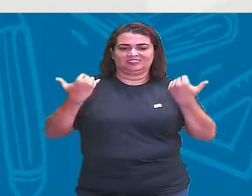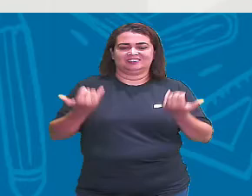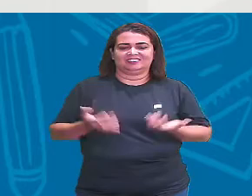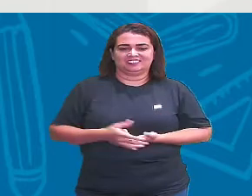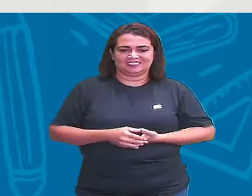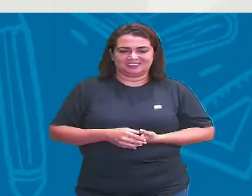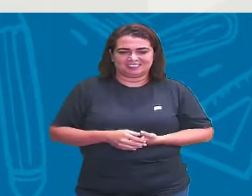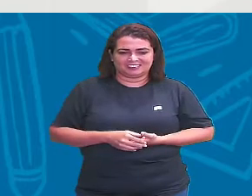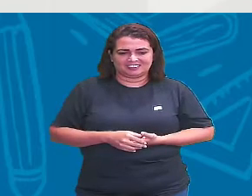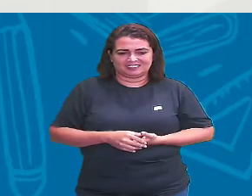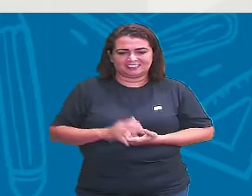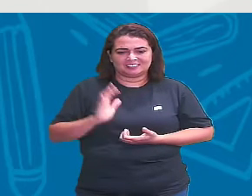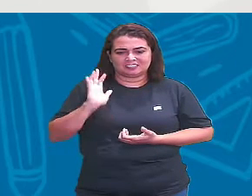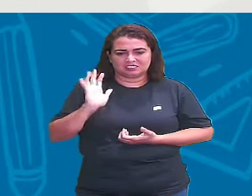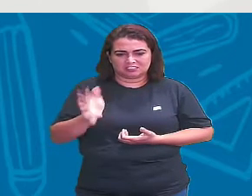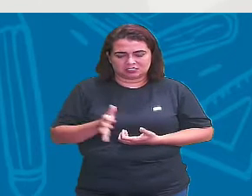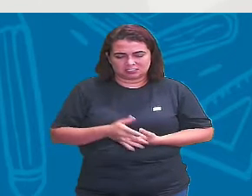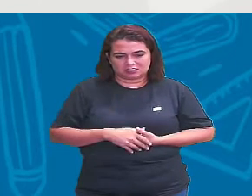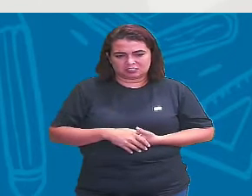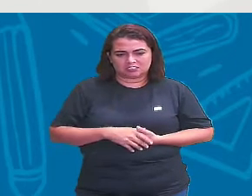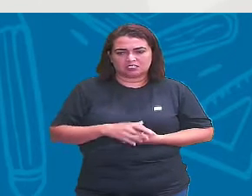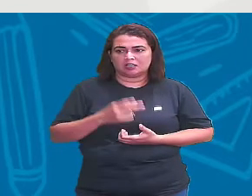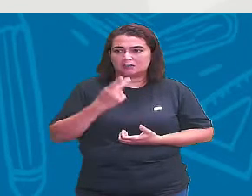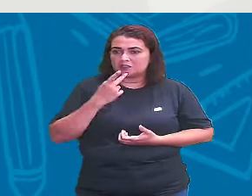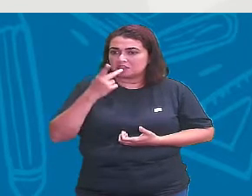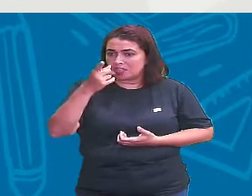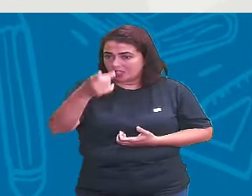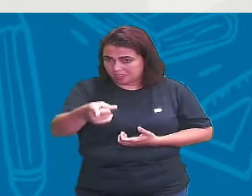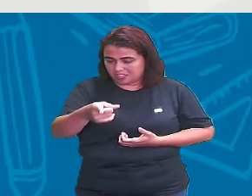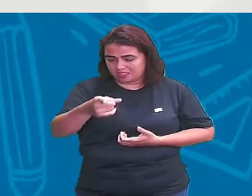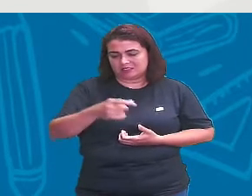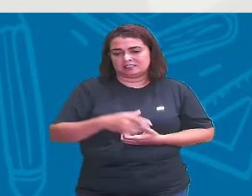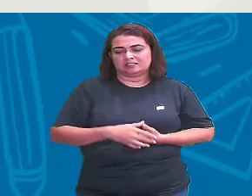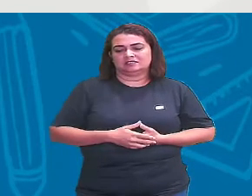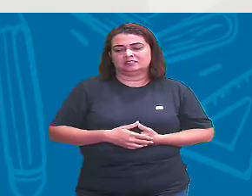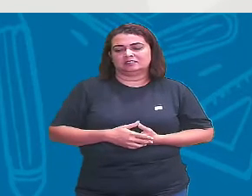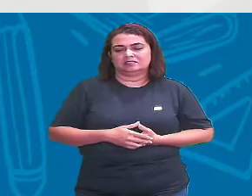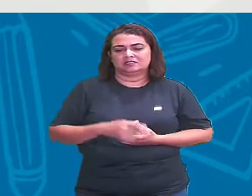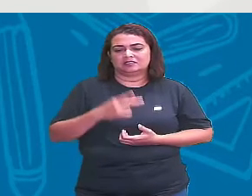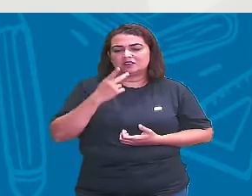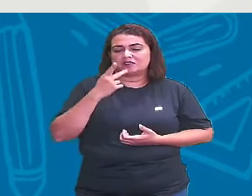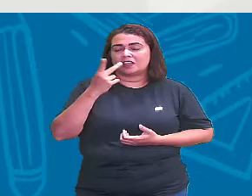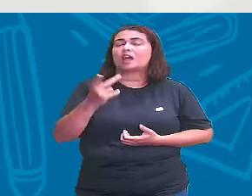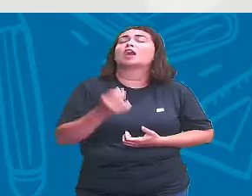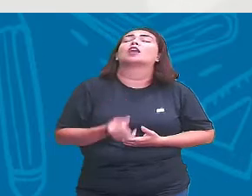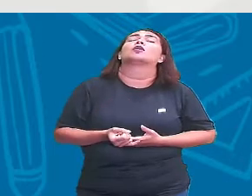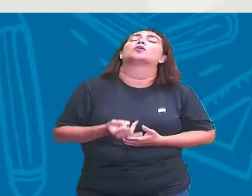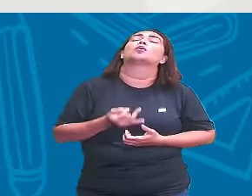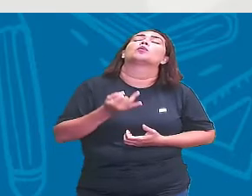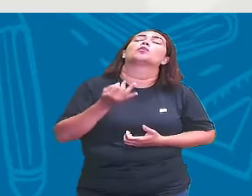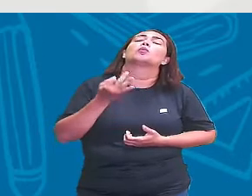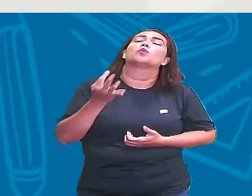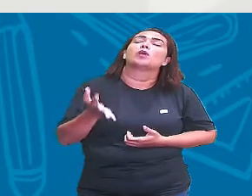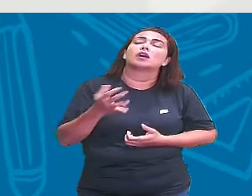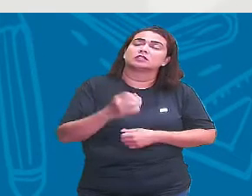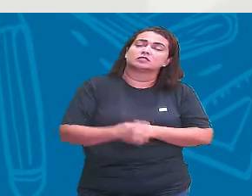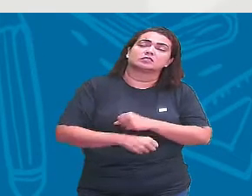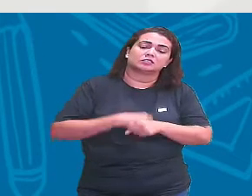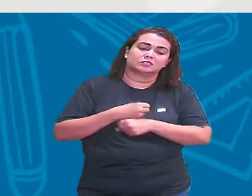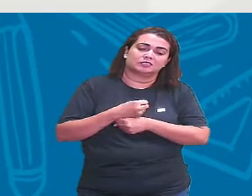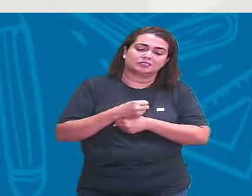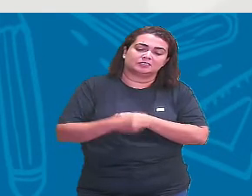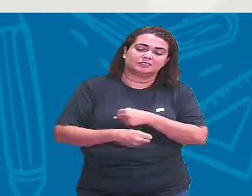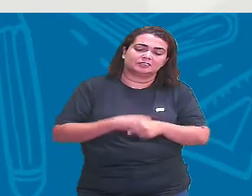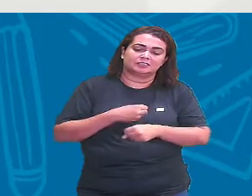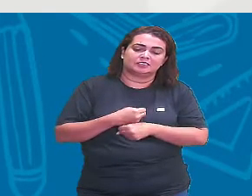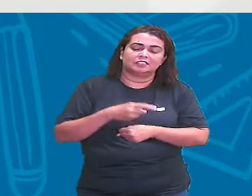5 anos. É para dizer para o outro quantas coisas eu já passei, quantos anos eu já fiz. A pessoa